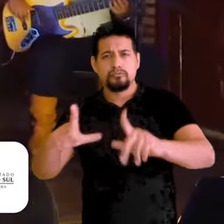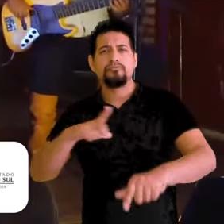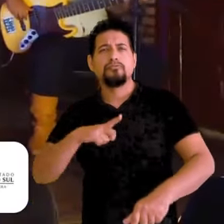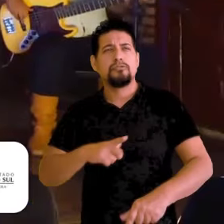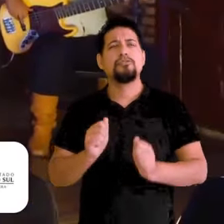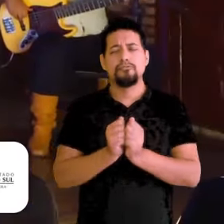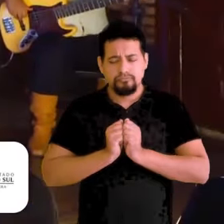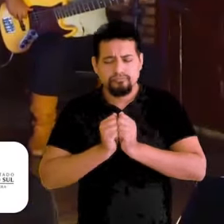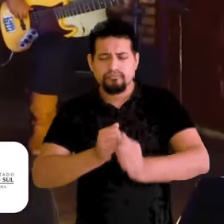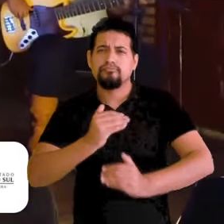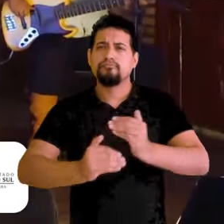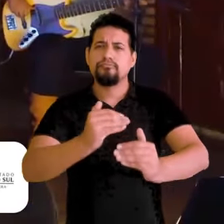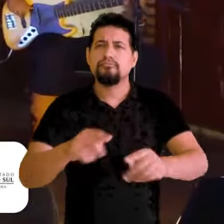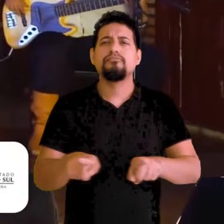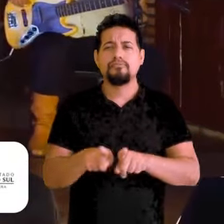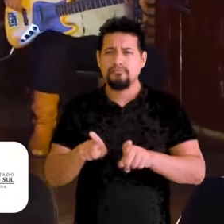no coração como emblema.